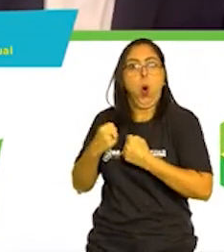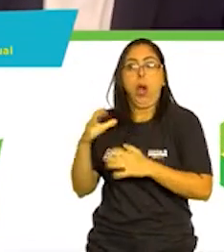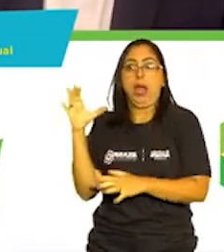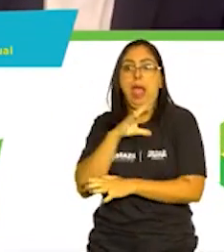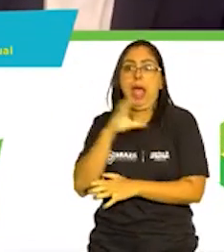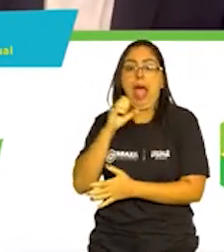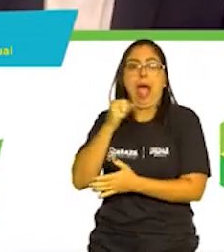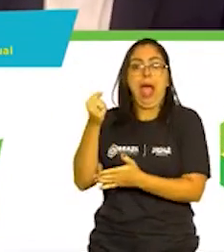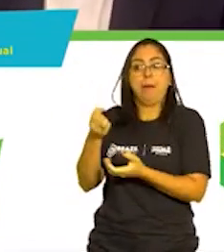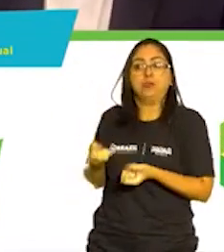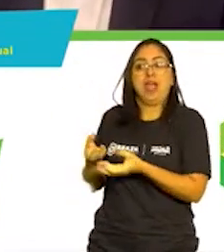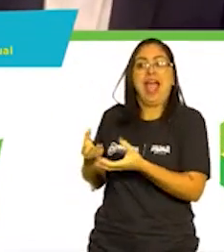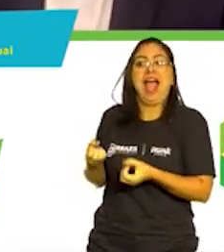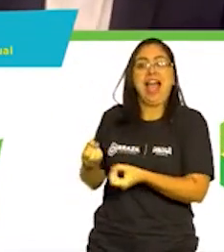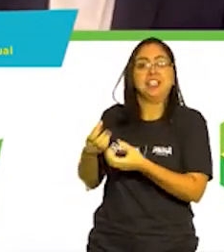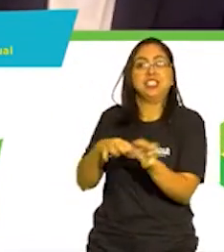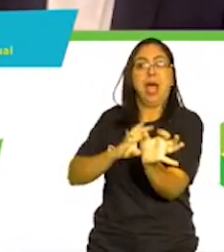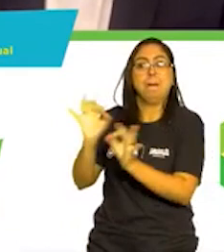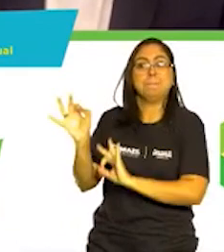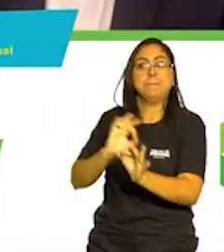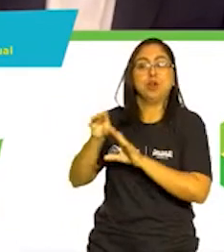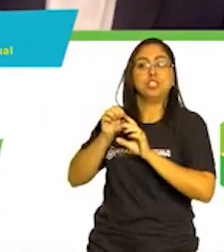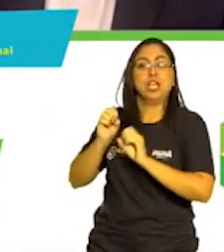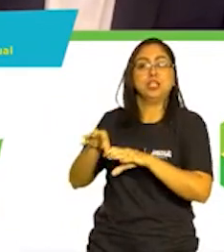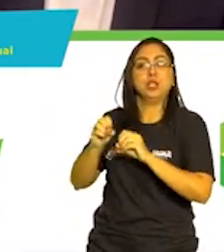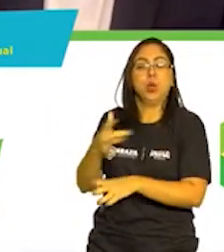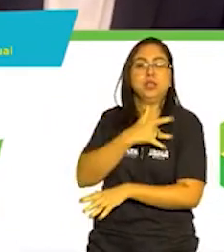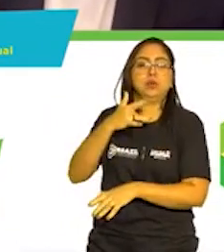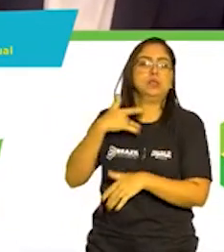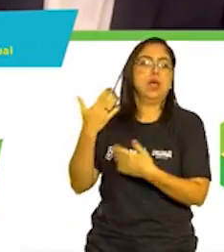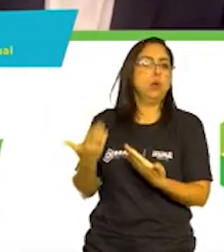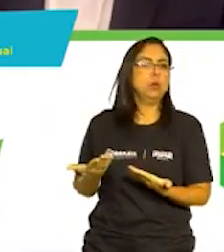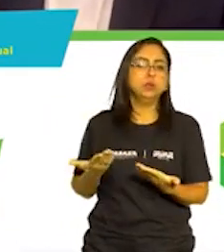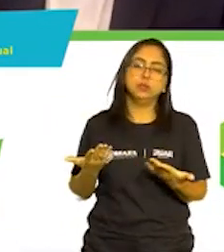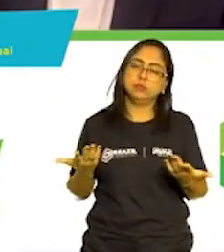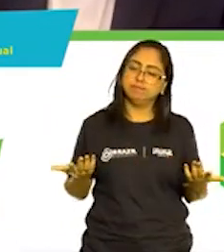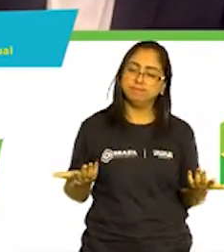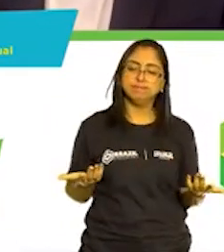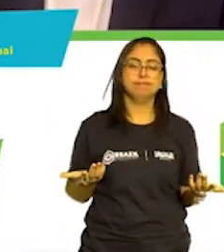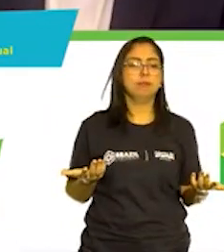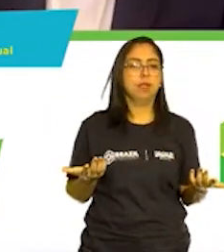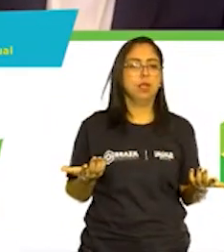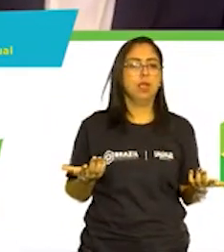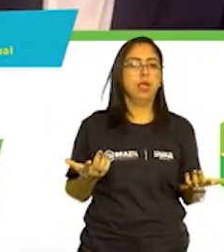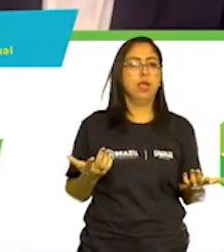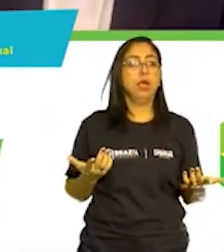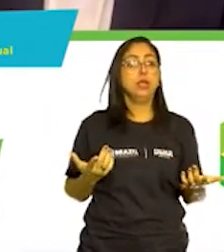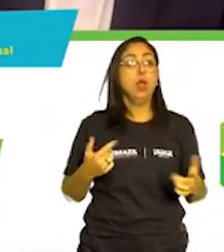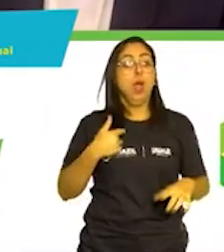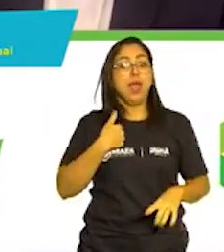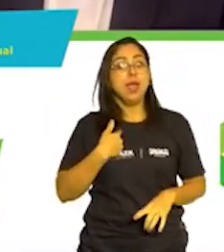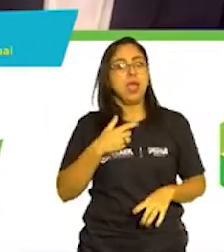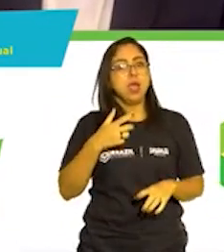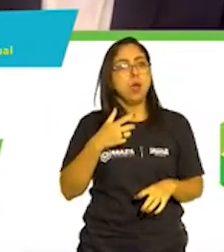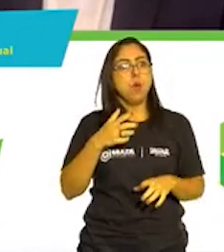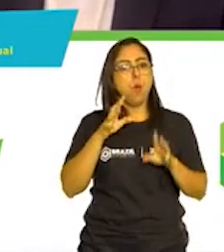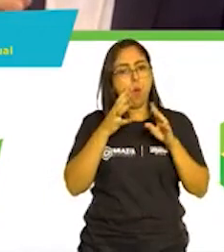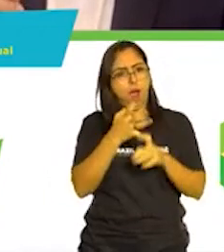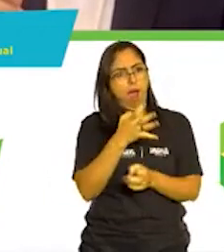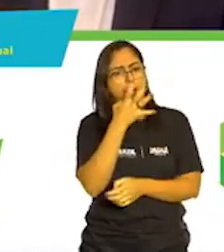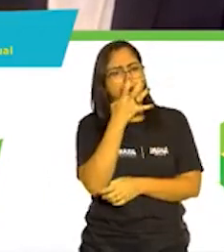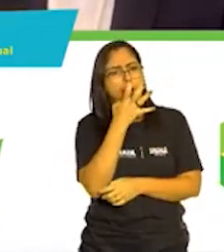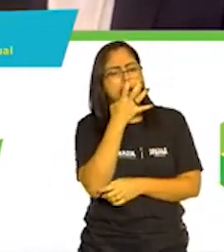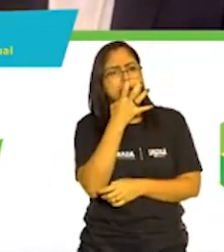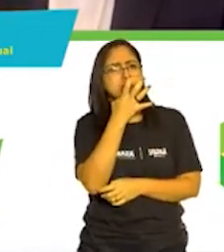dos melhores estados no Brasil, um governador que eu admiro muito, que é o Paulo Artung, um ex-governador do Espírito Santo. Alguns anos atrás, o